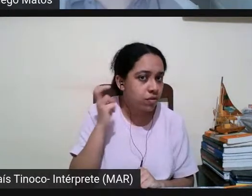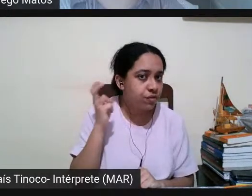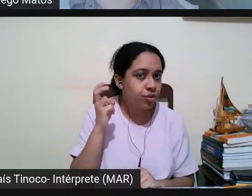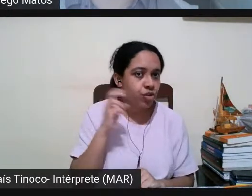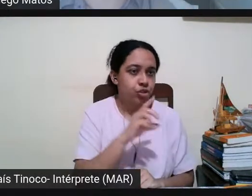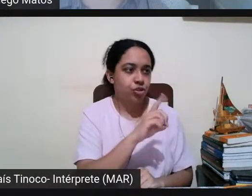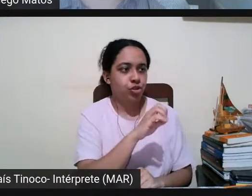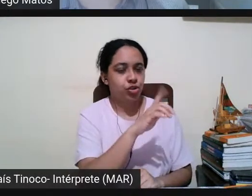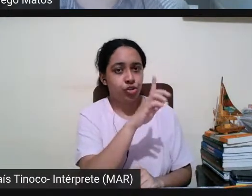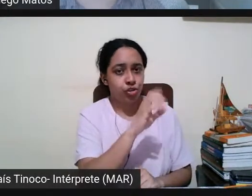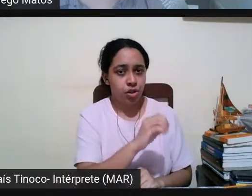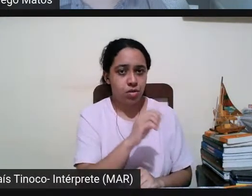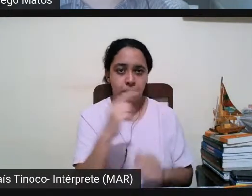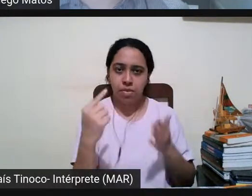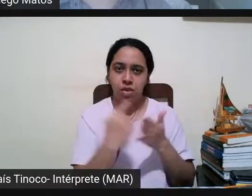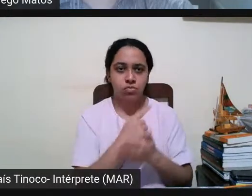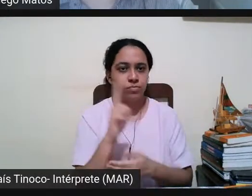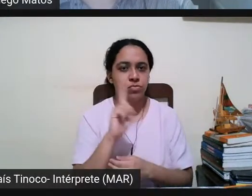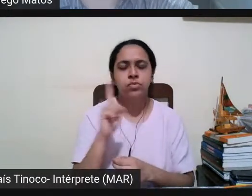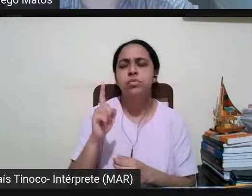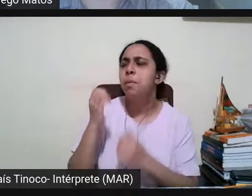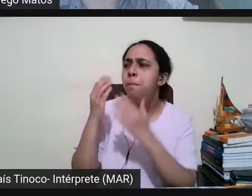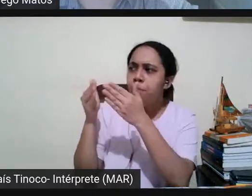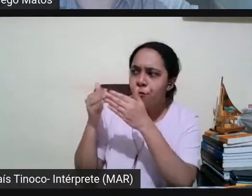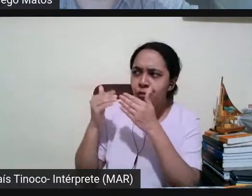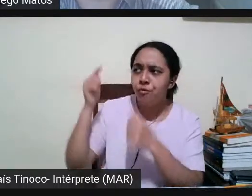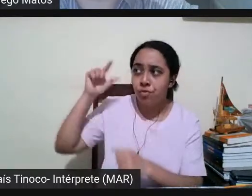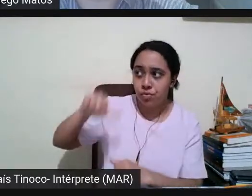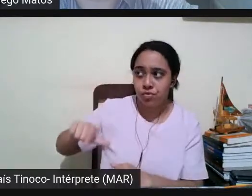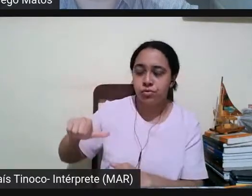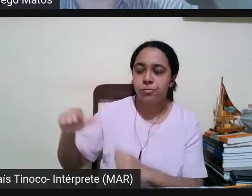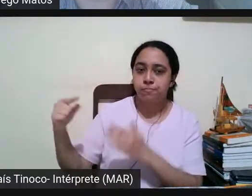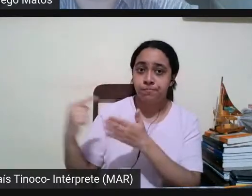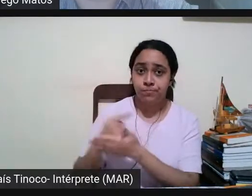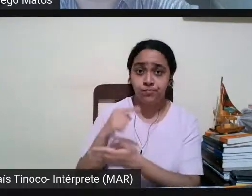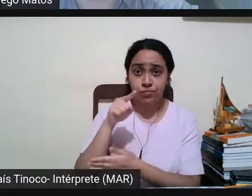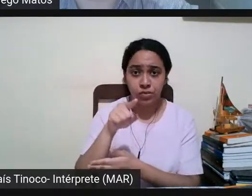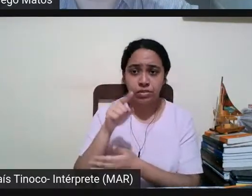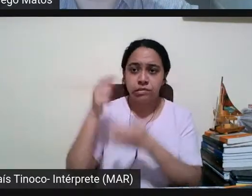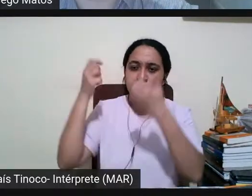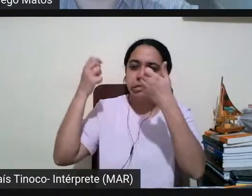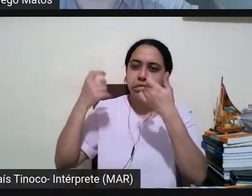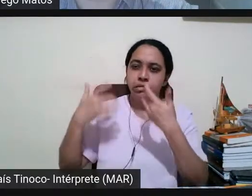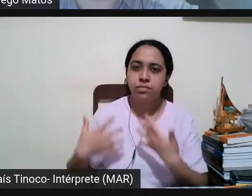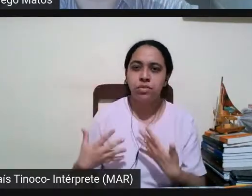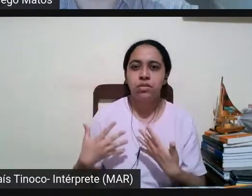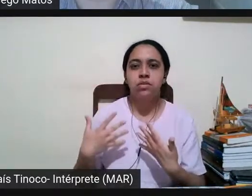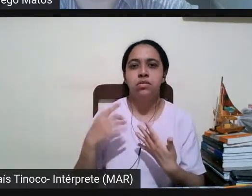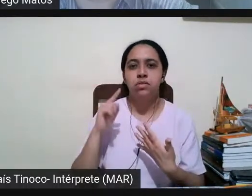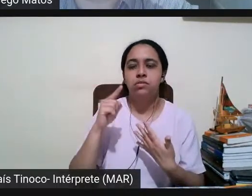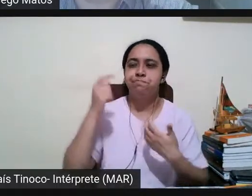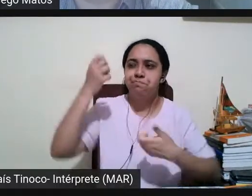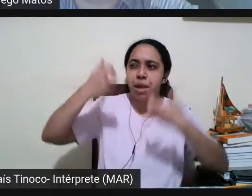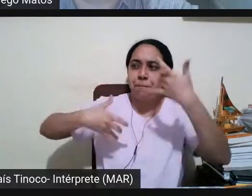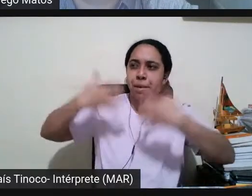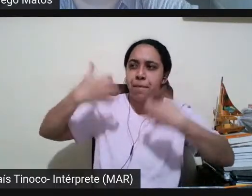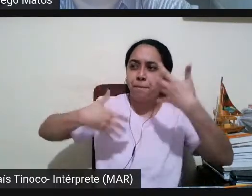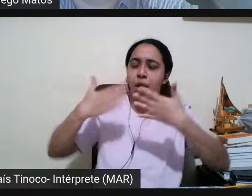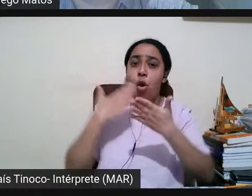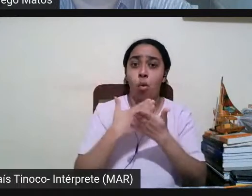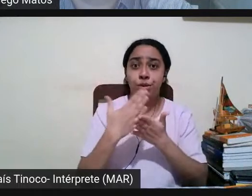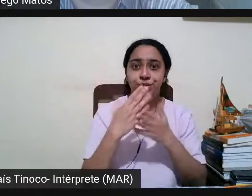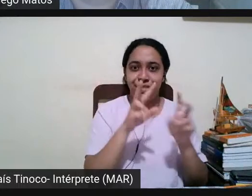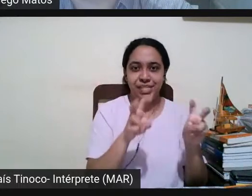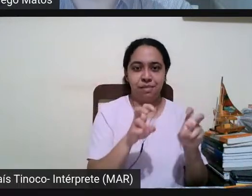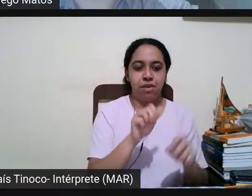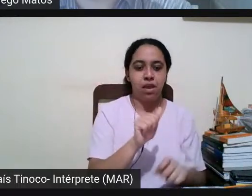tela não aguento repete por favor é você é assim você começou a falar na sua explanação né sobre os